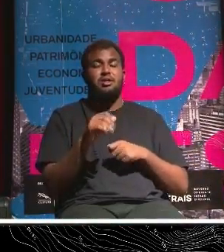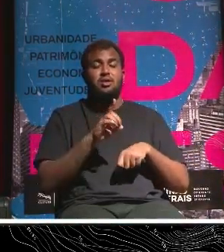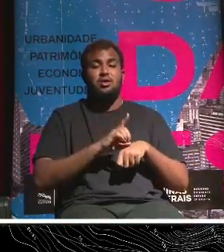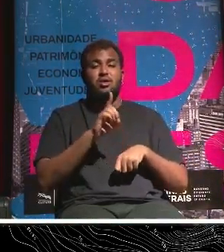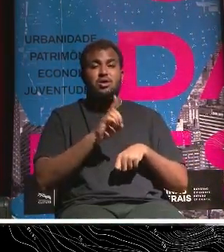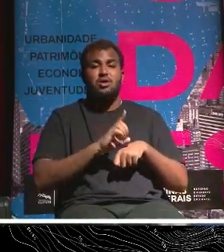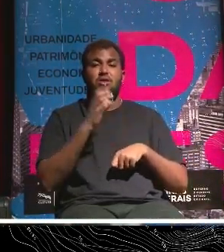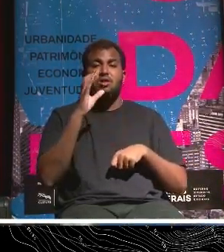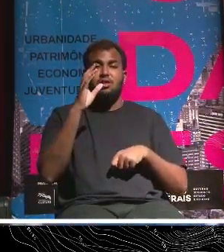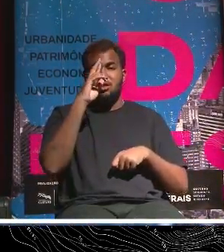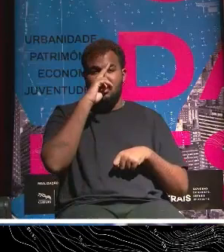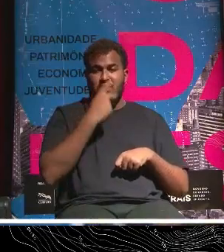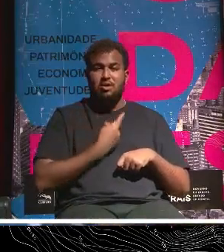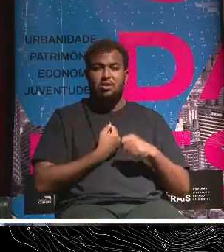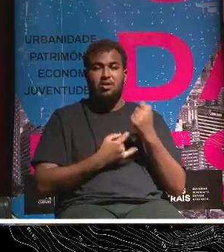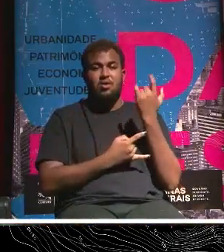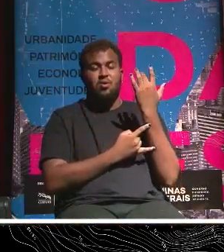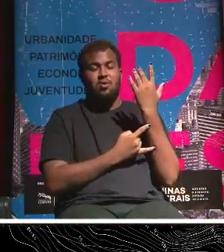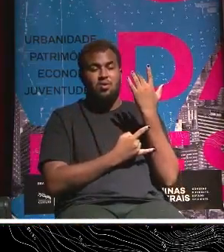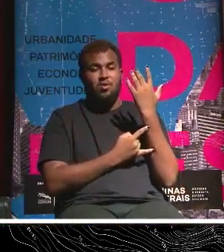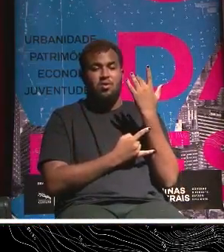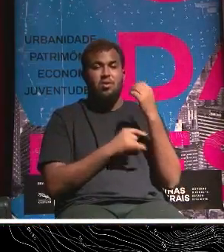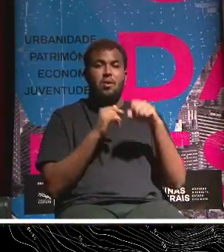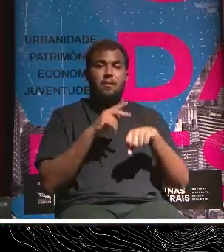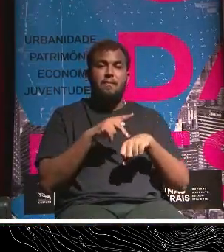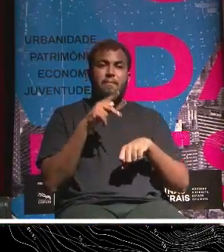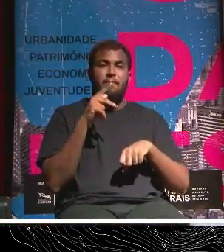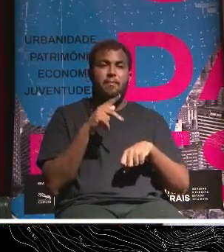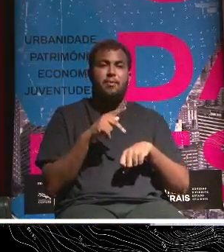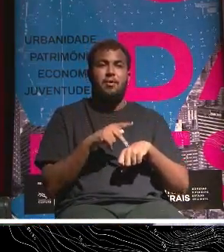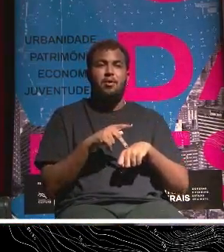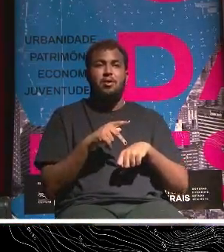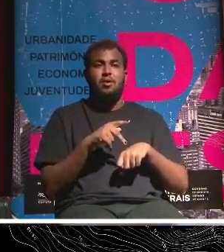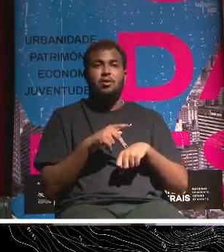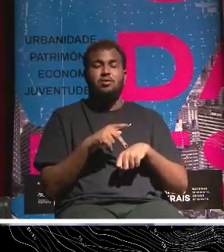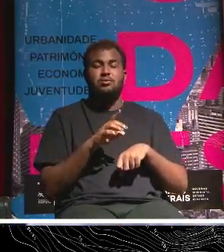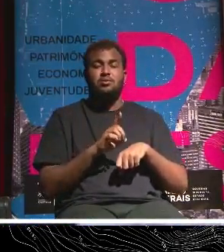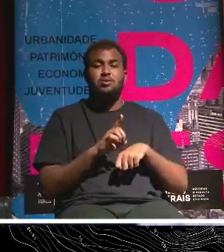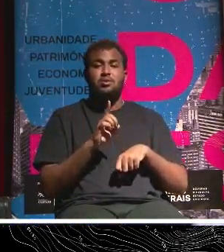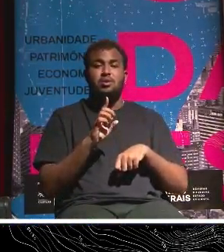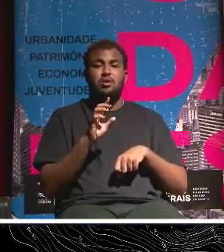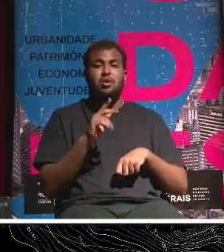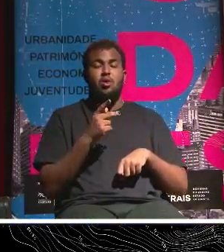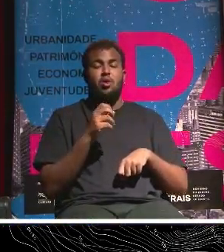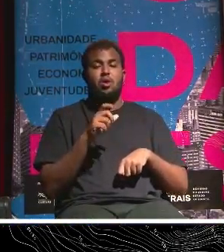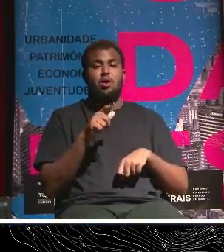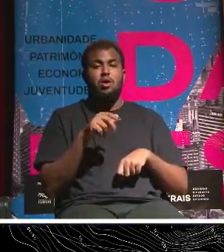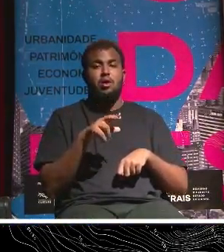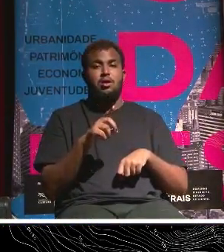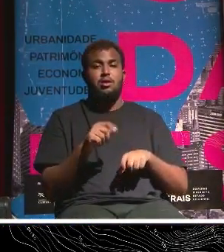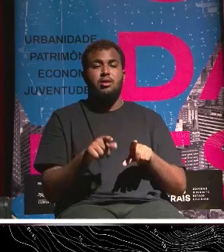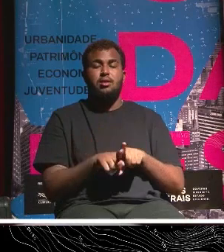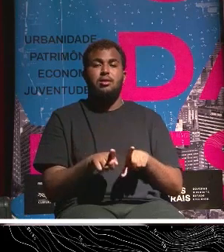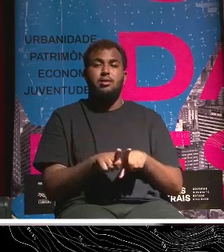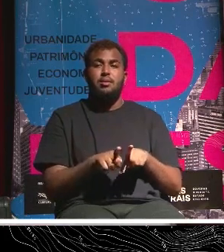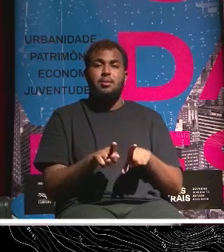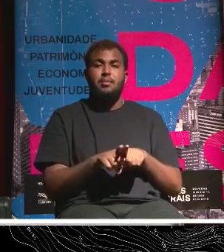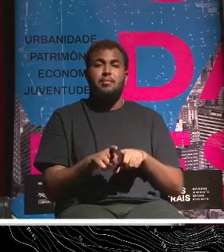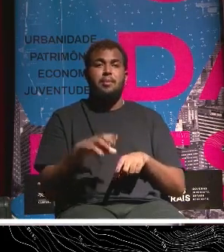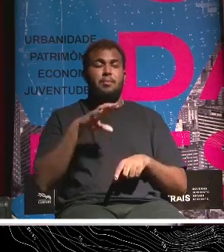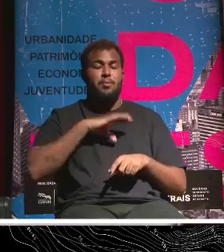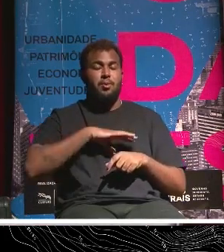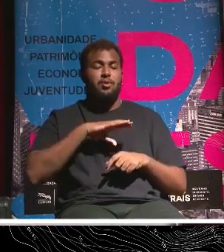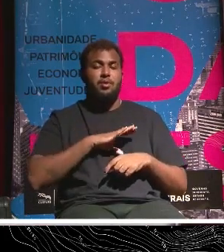pela UFMG, com pós-doutorado em Gestão e Políticas Públicas na Holanda e Portugal. Pesquisador